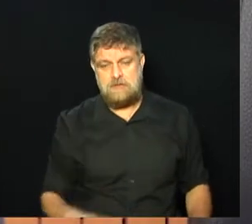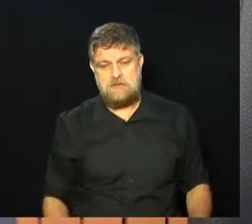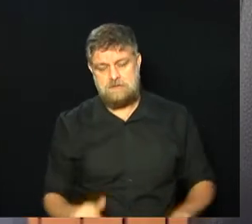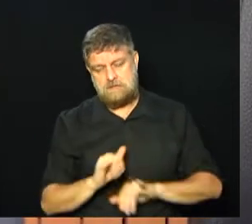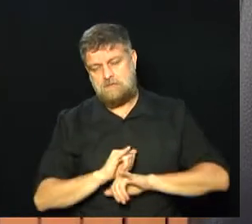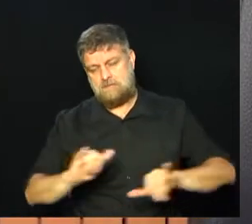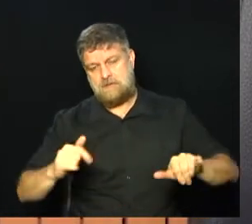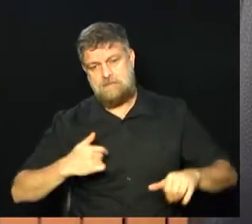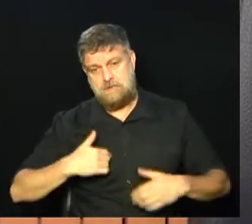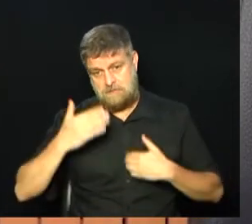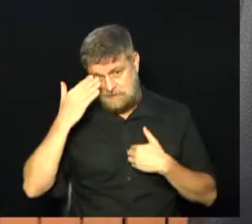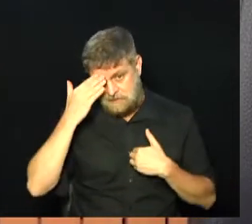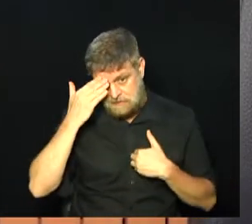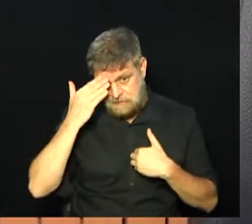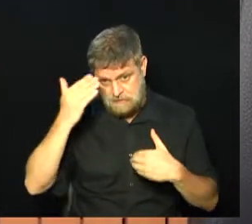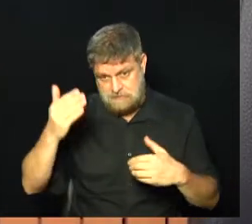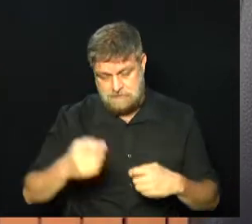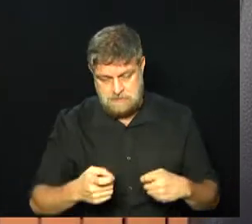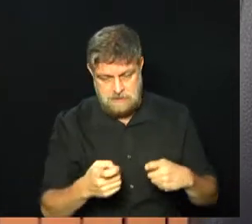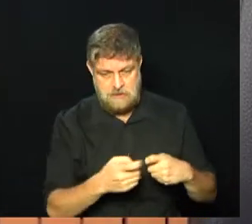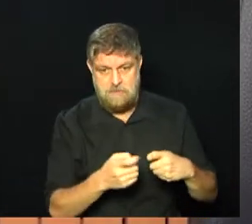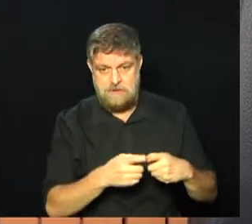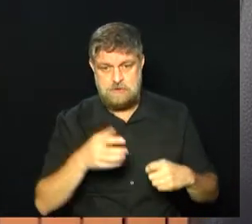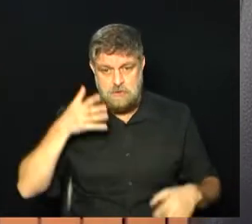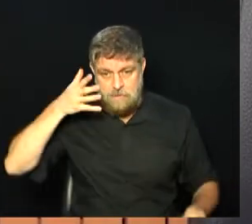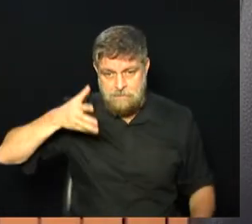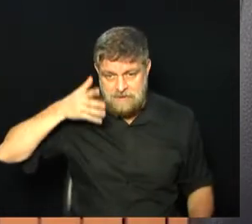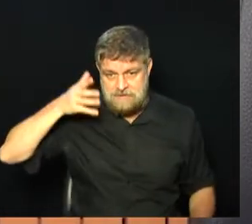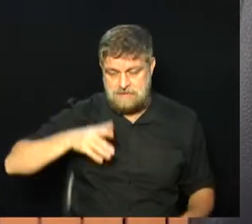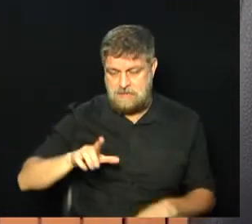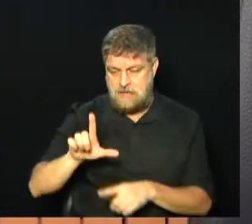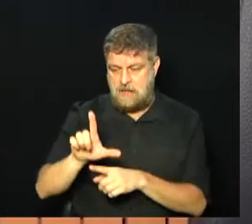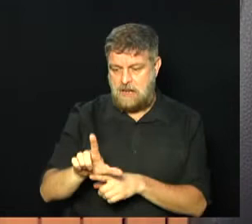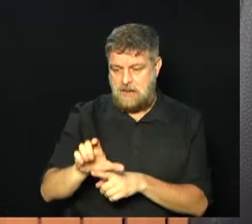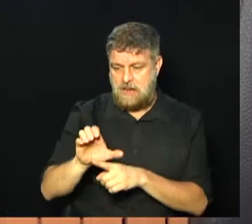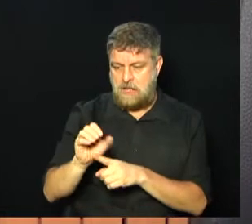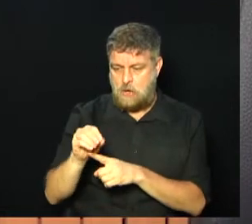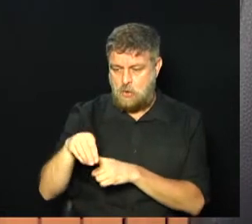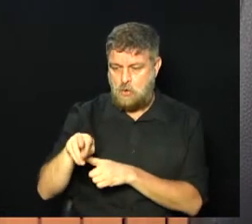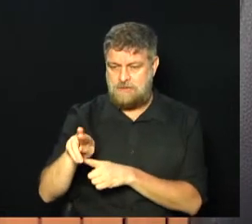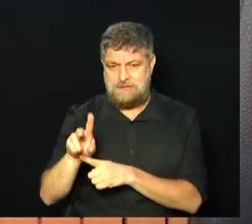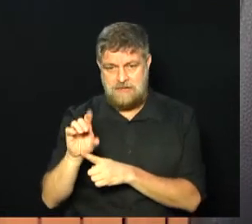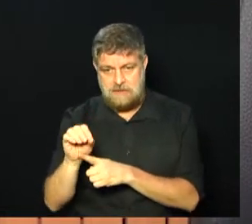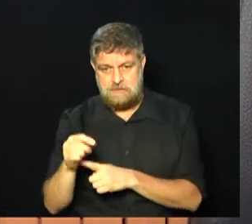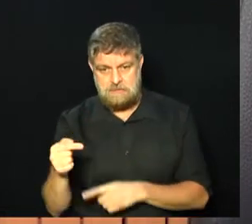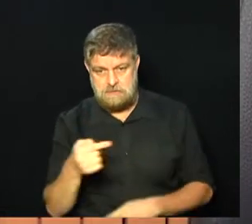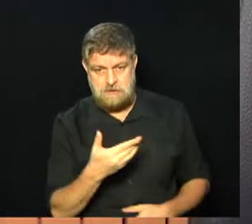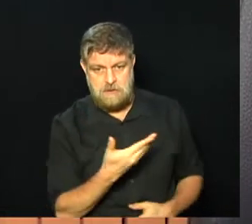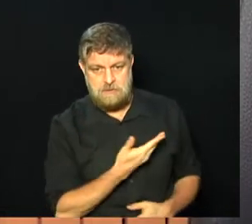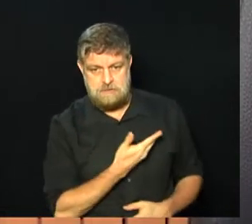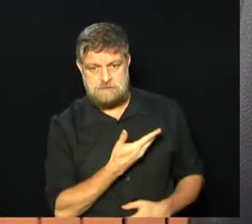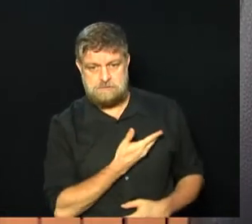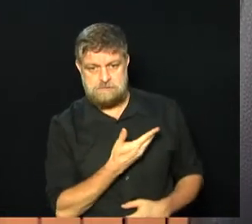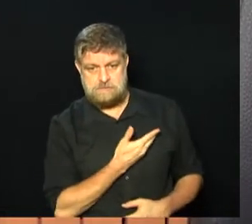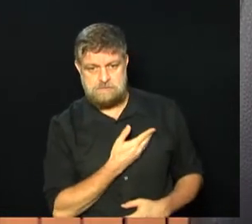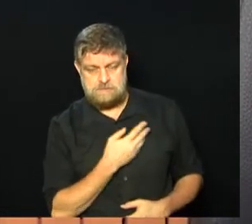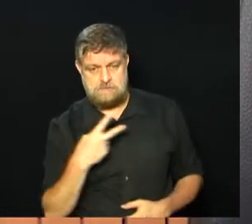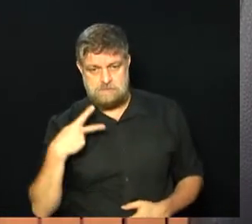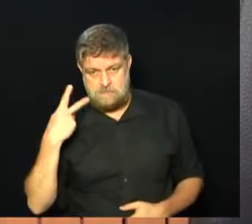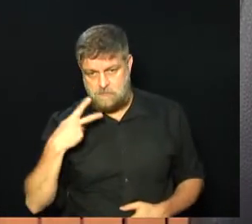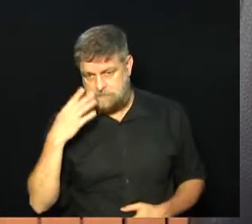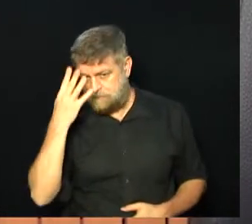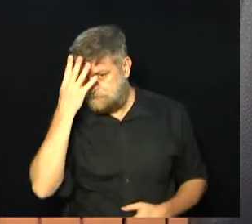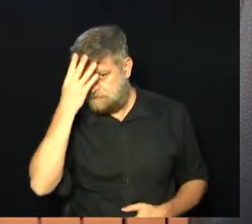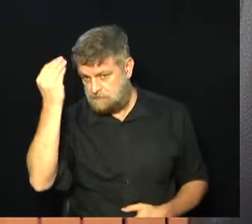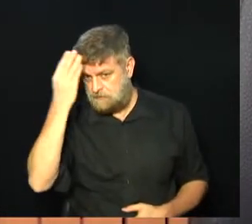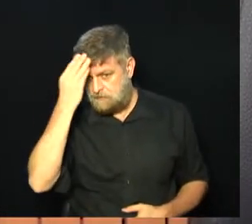meu agradecimento ao Dr. Leonardo Silva, obrigado pela presença, ao amigo, companheiro, vereador